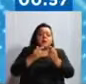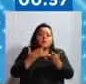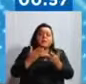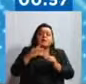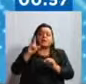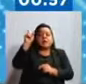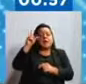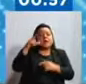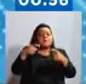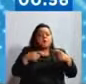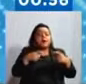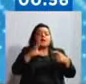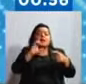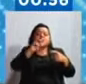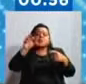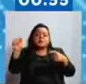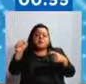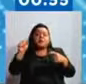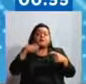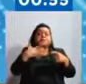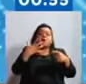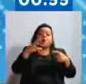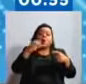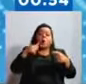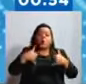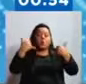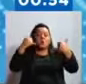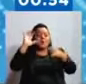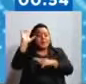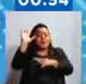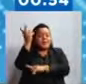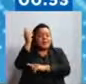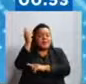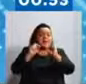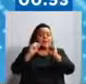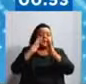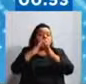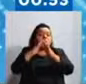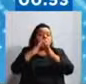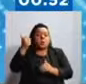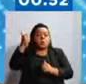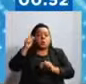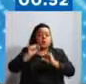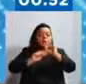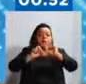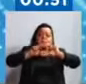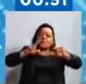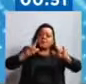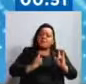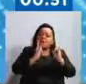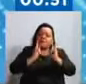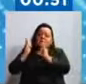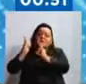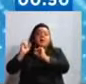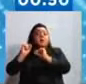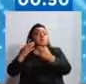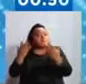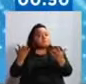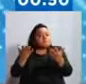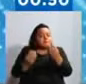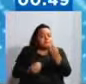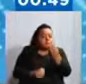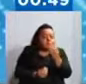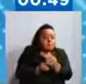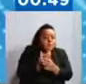Cristal do Calama, Orgulho Madeira, Morar Melhor. Até mesmo o nosso, os condomínios que ainda não estão